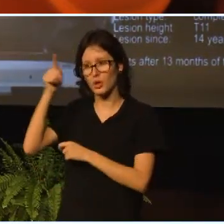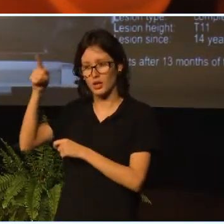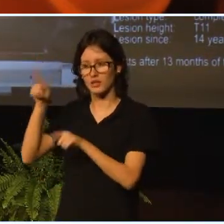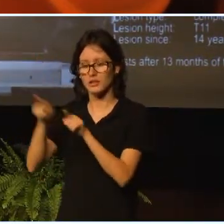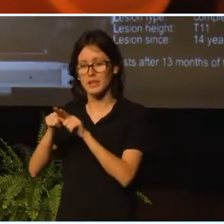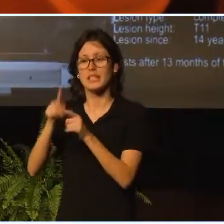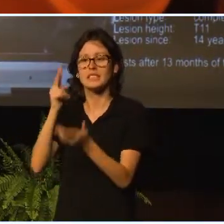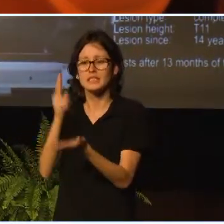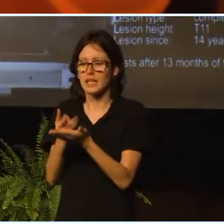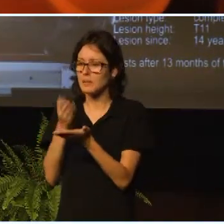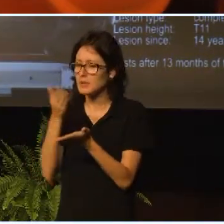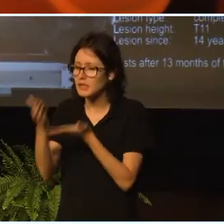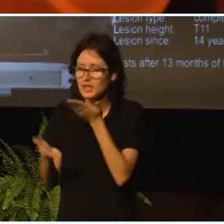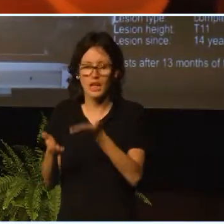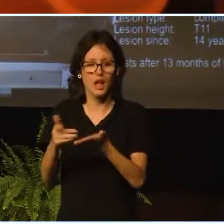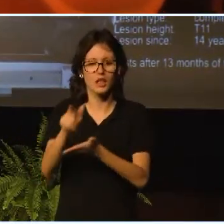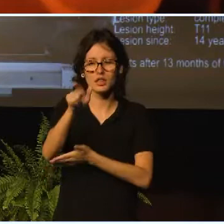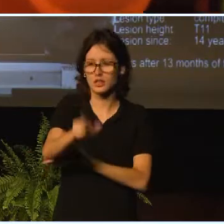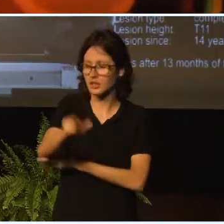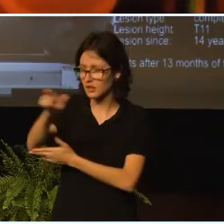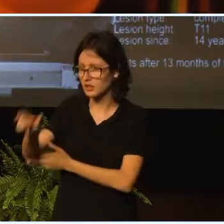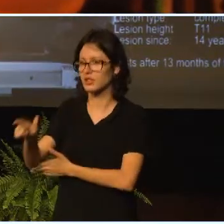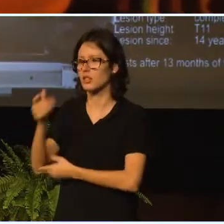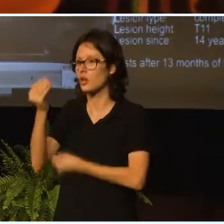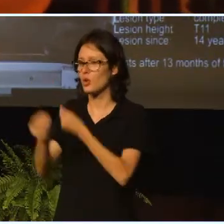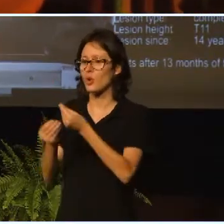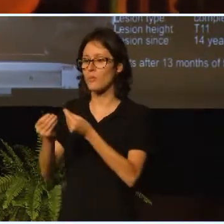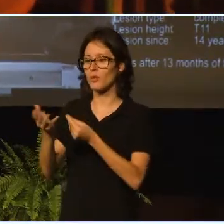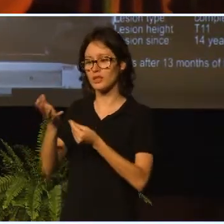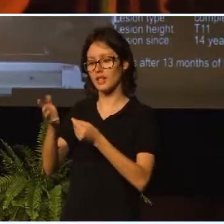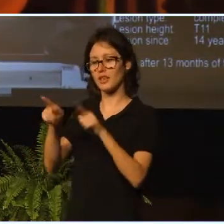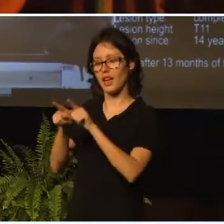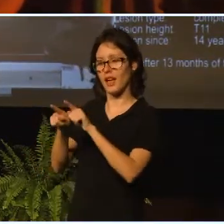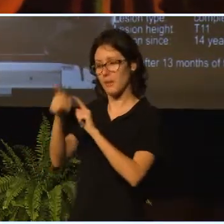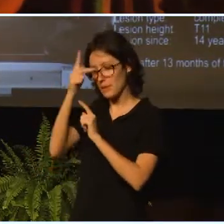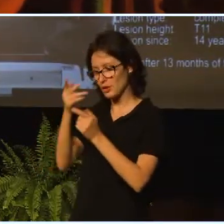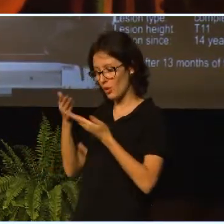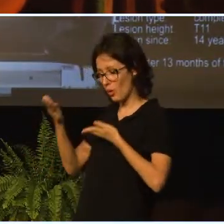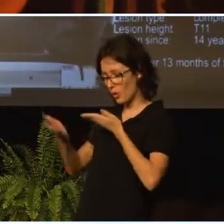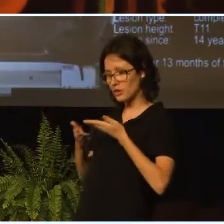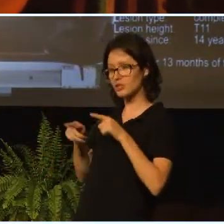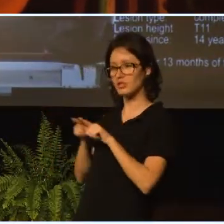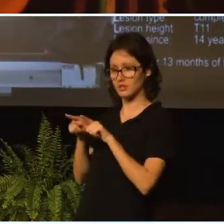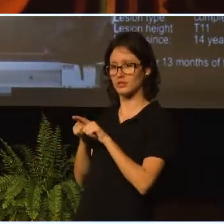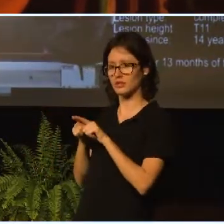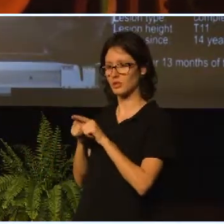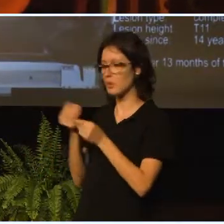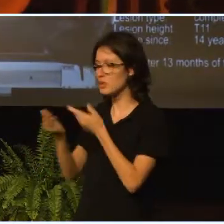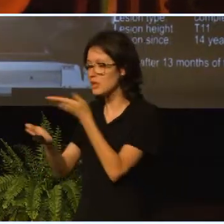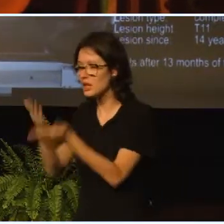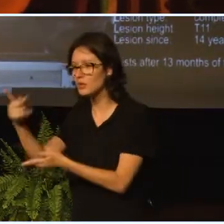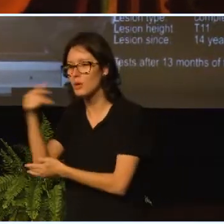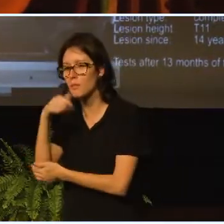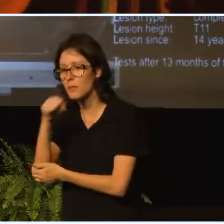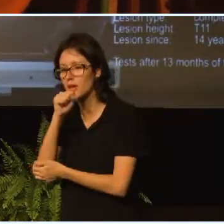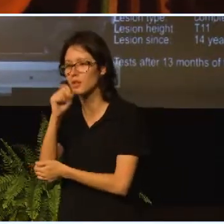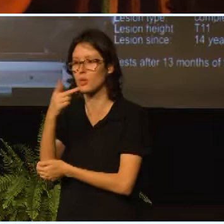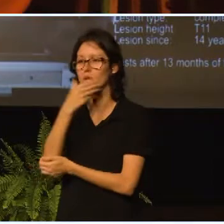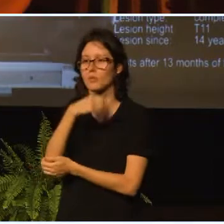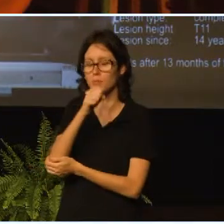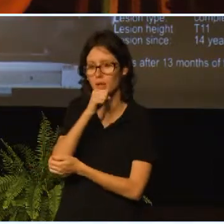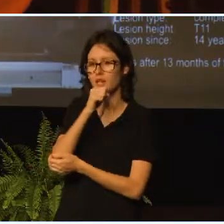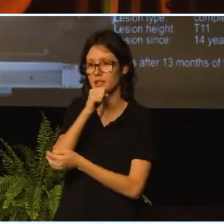Sempre tratem as pessoas como você gostaria de ser tratado, como você trataria sua mãe e seu